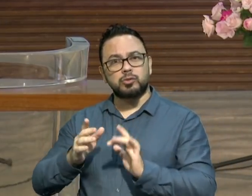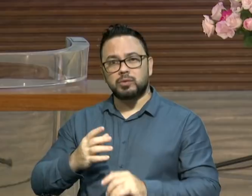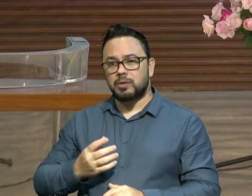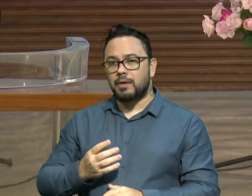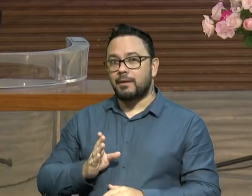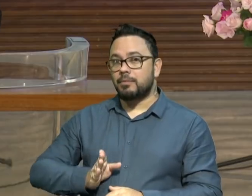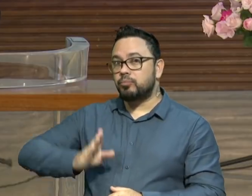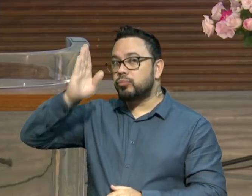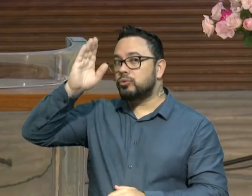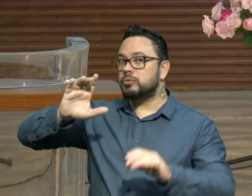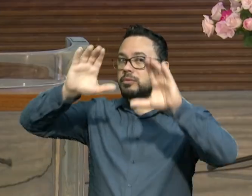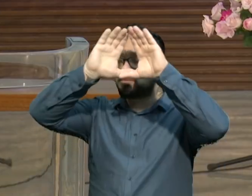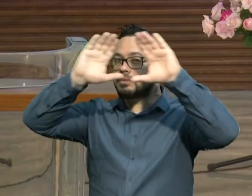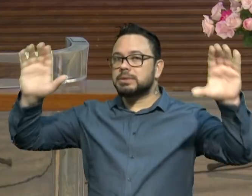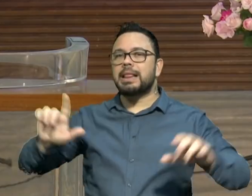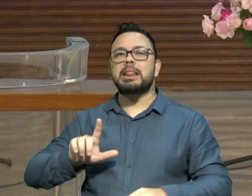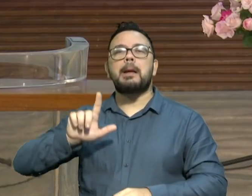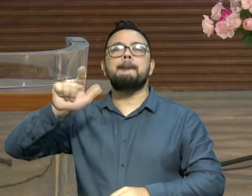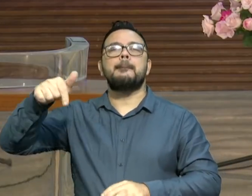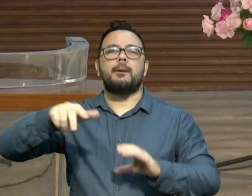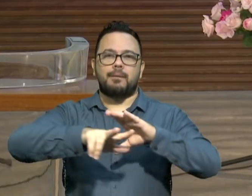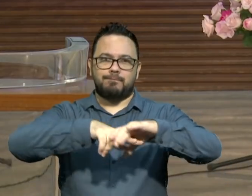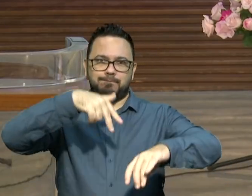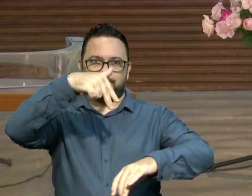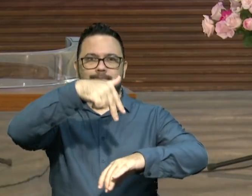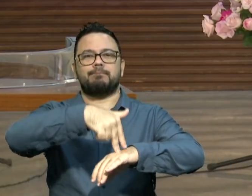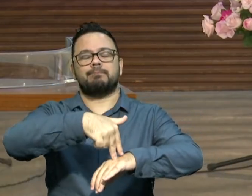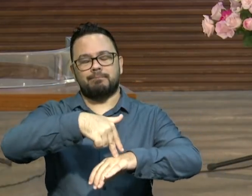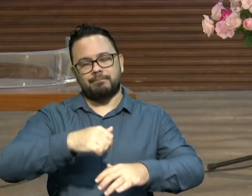para o Céu depois da sua ressurreição agora